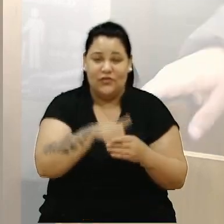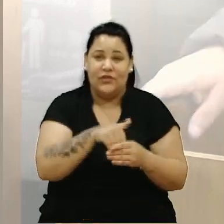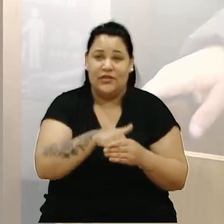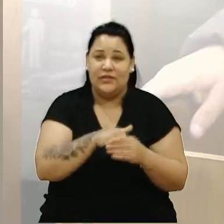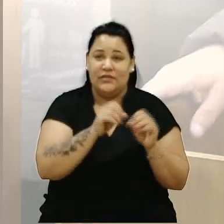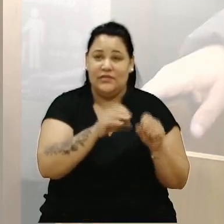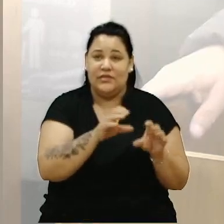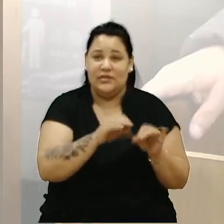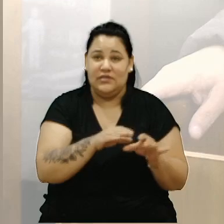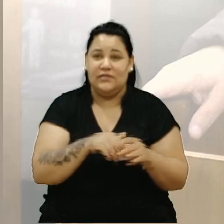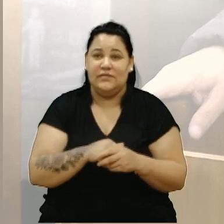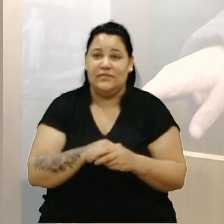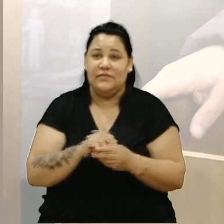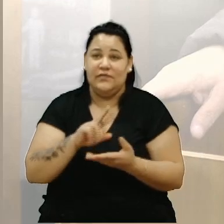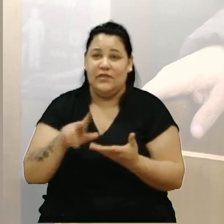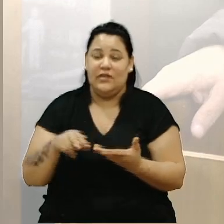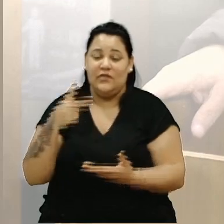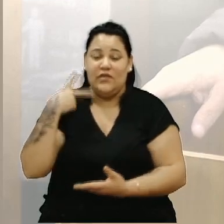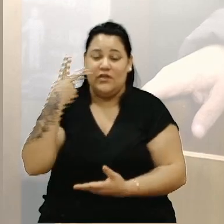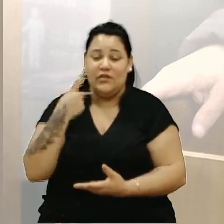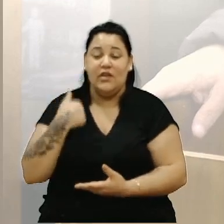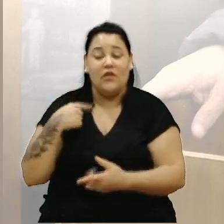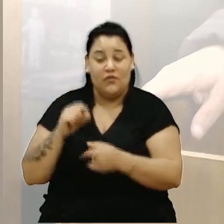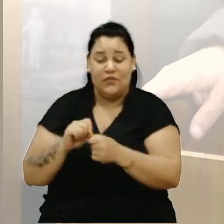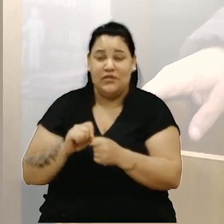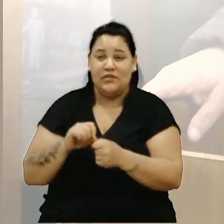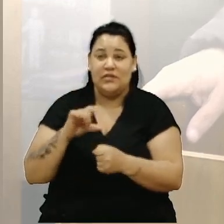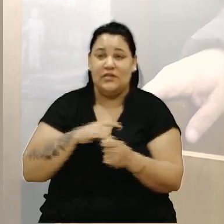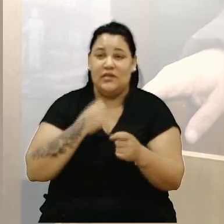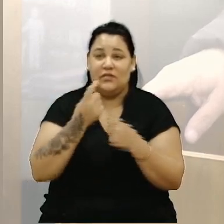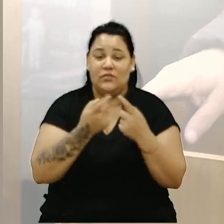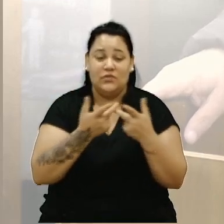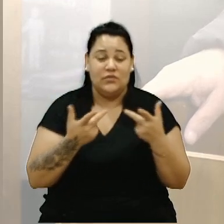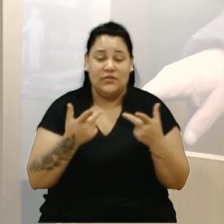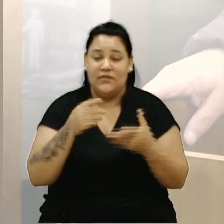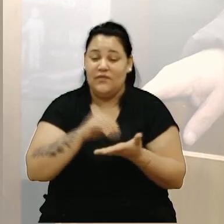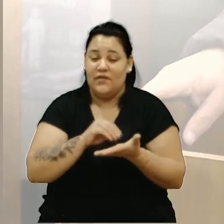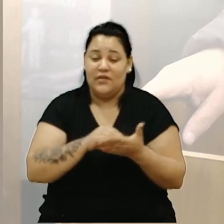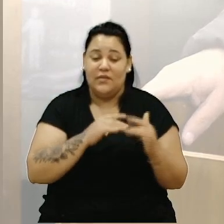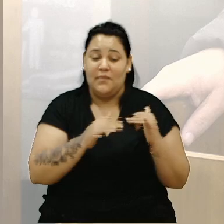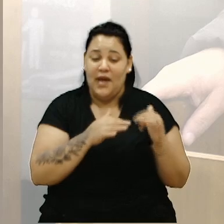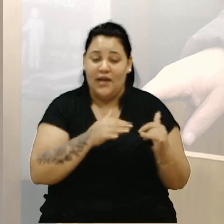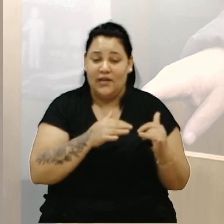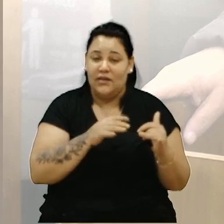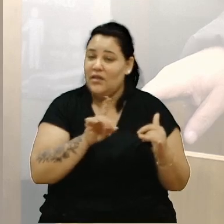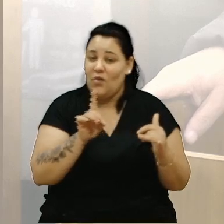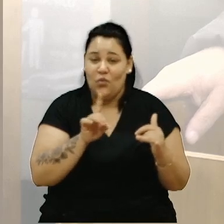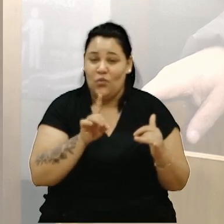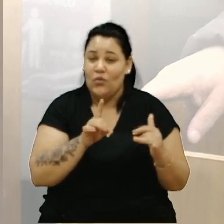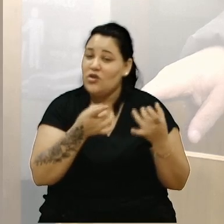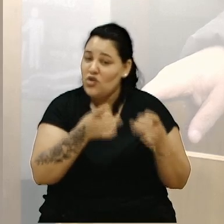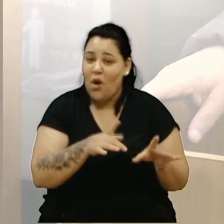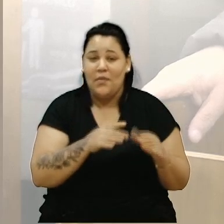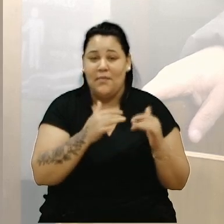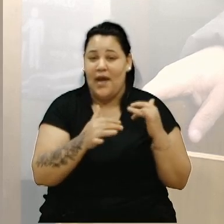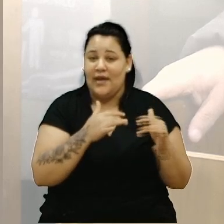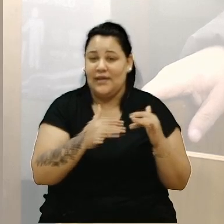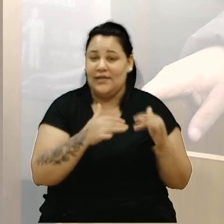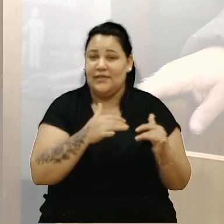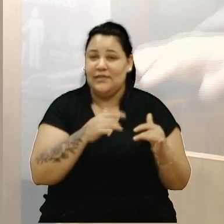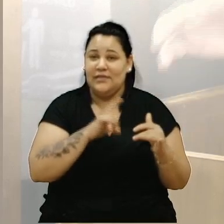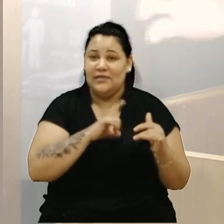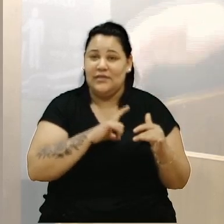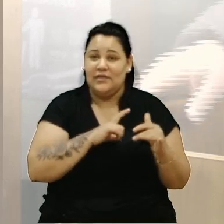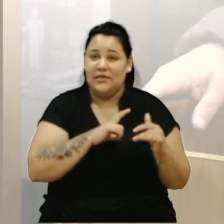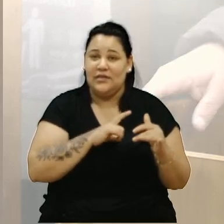isso. Então agora o que é? Tem mais algumas situações. Falta máquina na cidade. Não, máquina está sobrando. As máquinas têm que ter um depósito